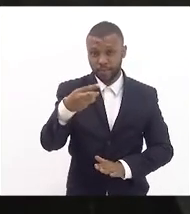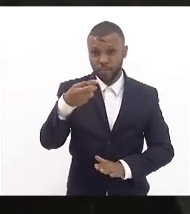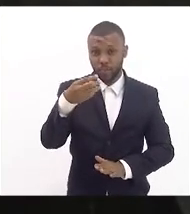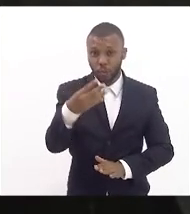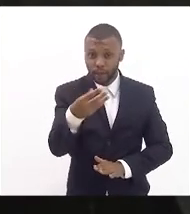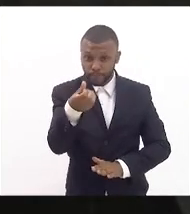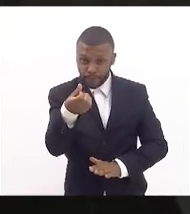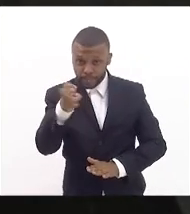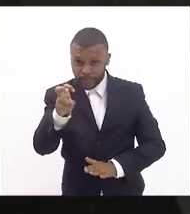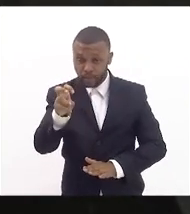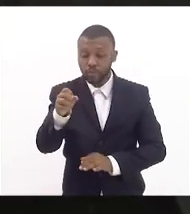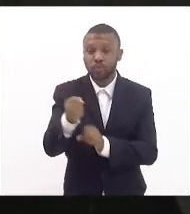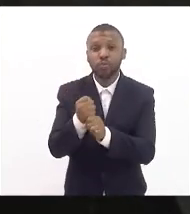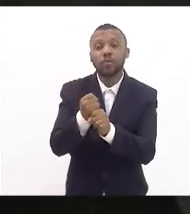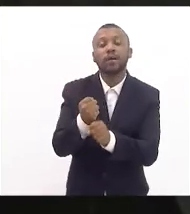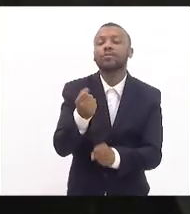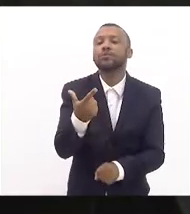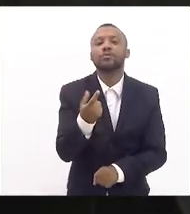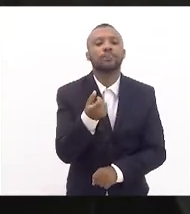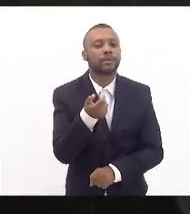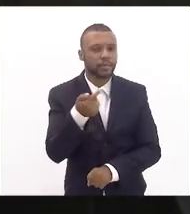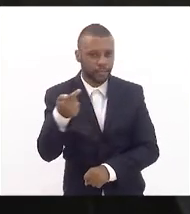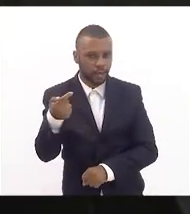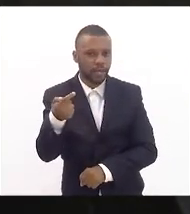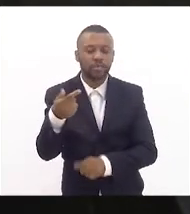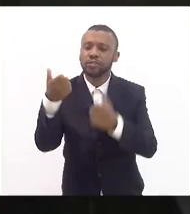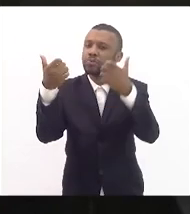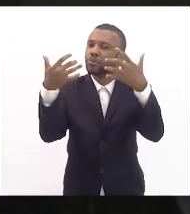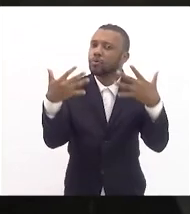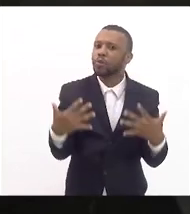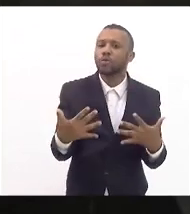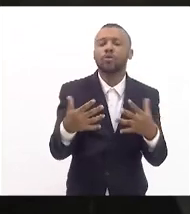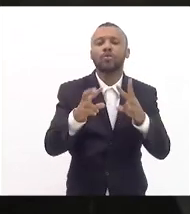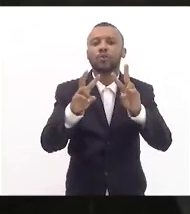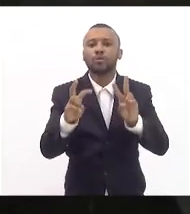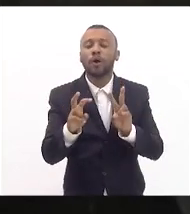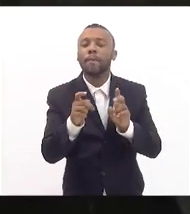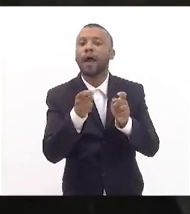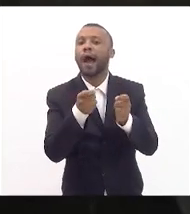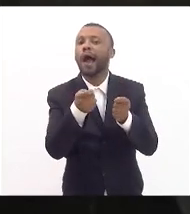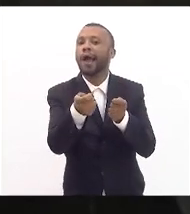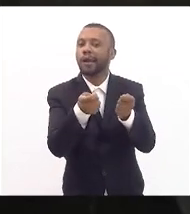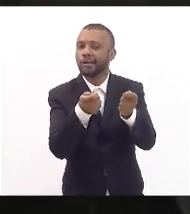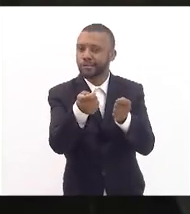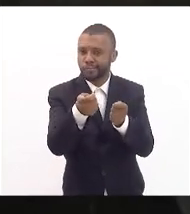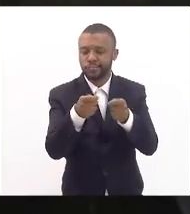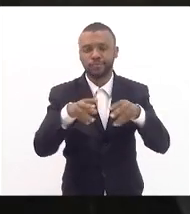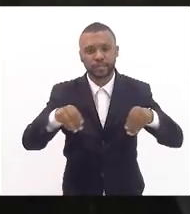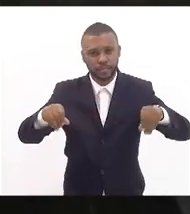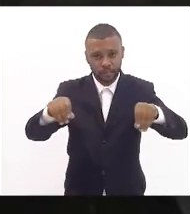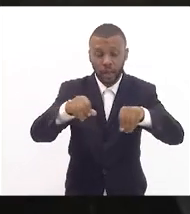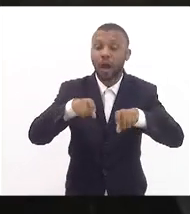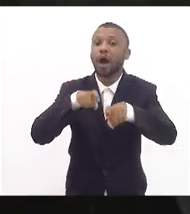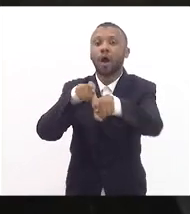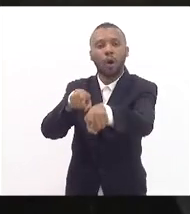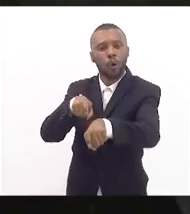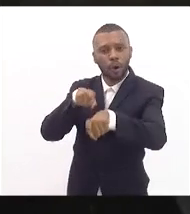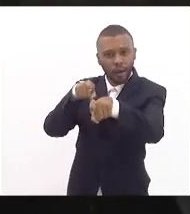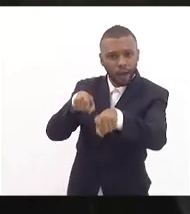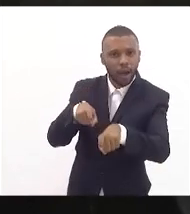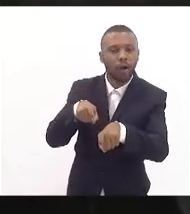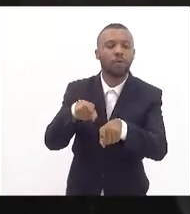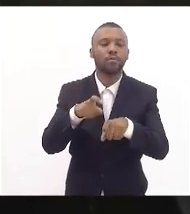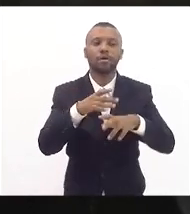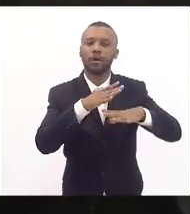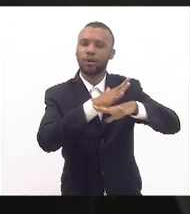13.465, que é de 2017 e que dispõe sobre a regularização fundiária rural e